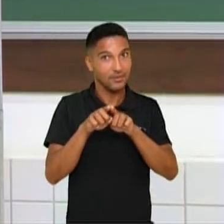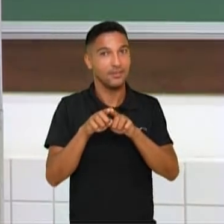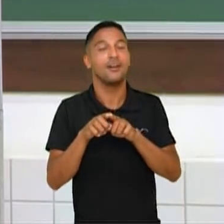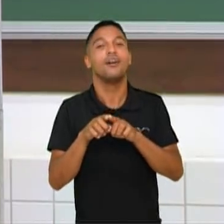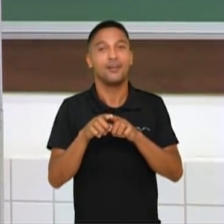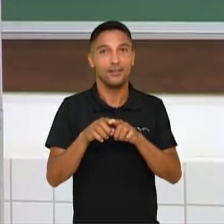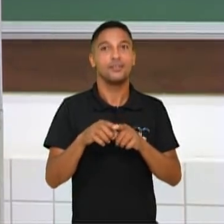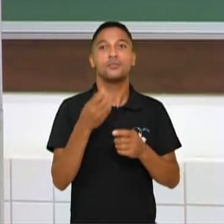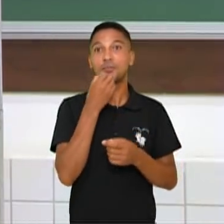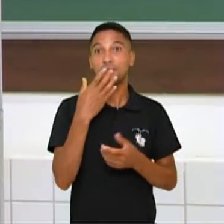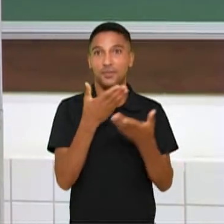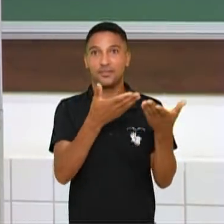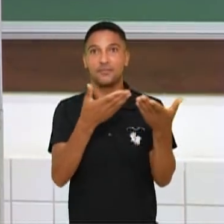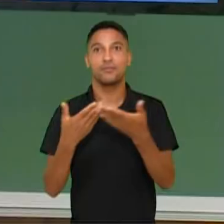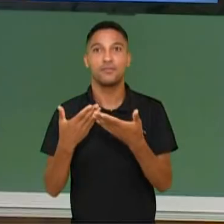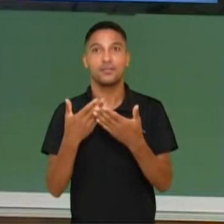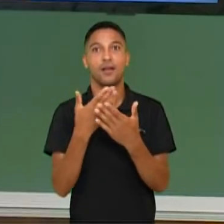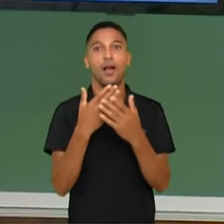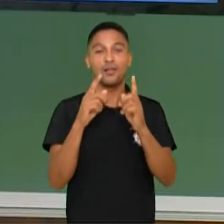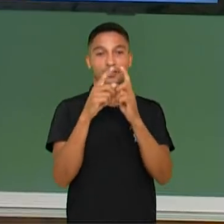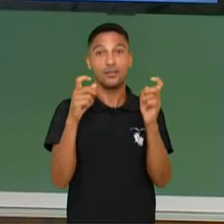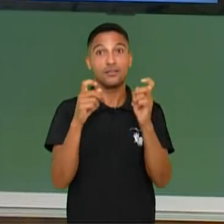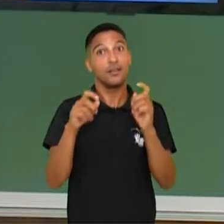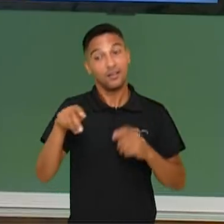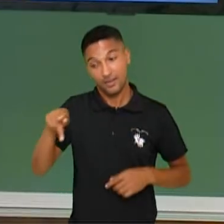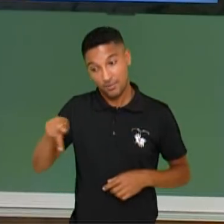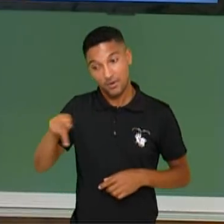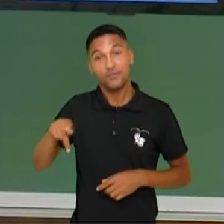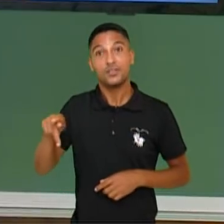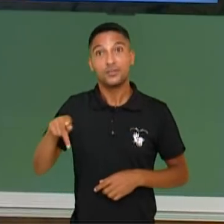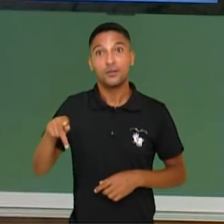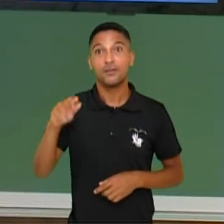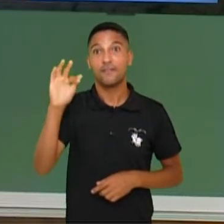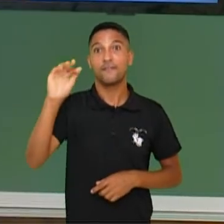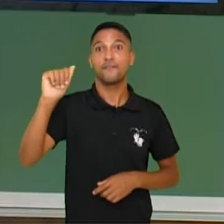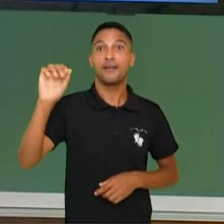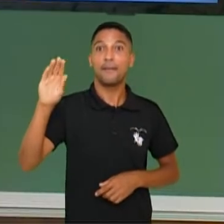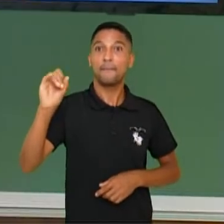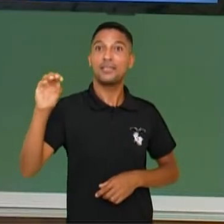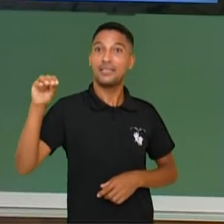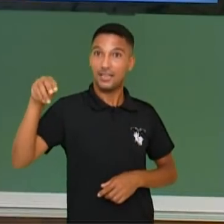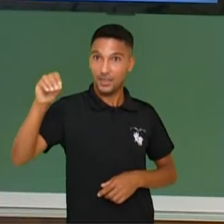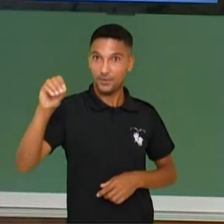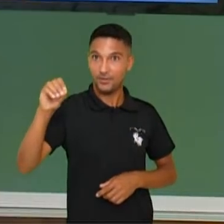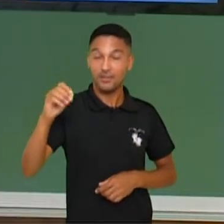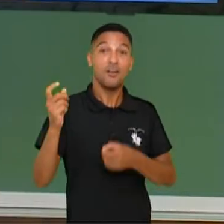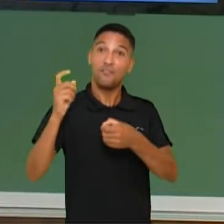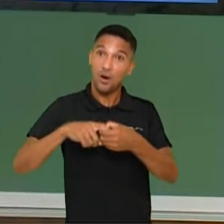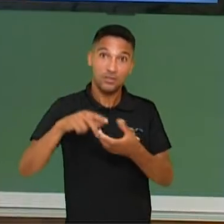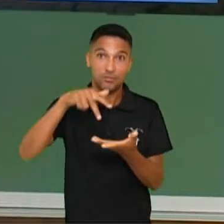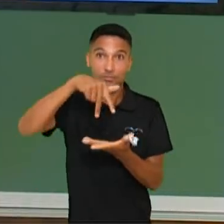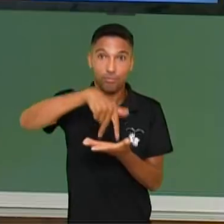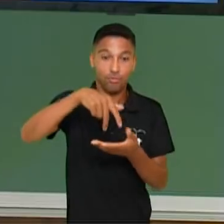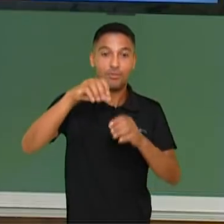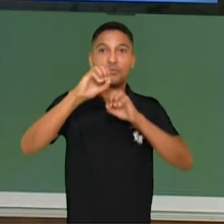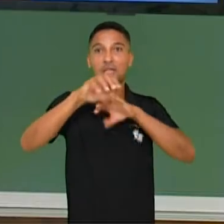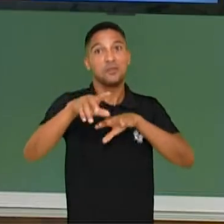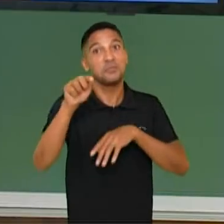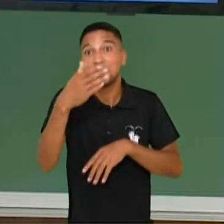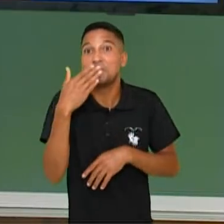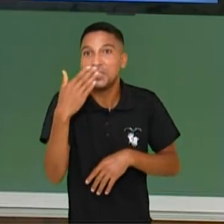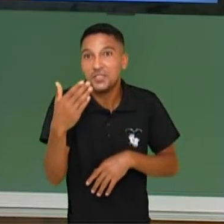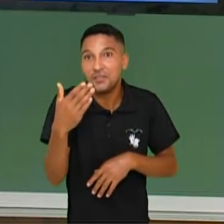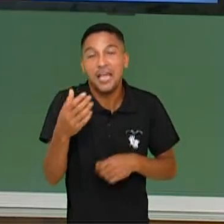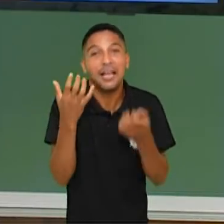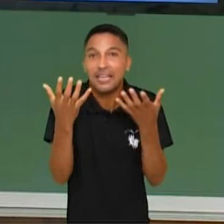ciências. O professor Fabiano está de volta. Vocês pediram, eu quero mais uma aula de ciências. Quando que vai passar? Está passando agora.